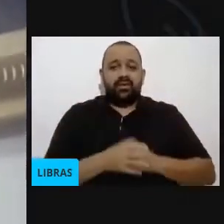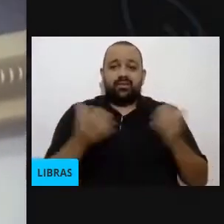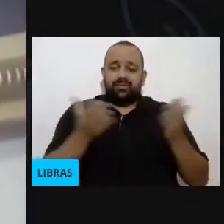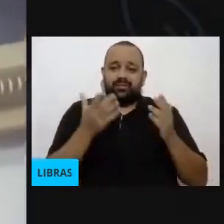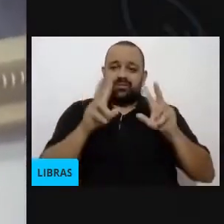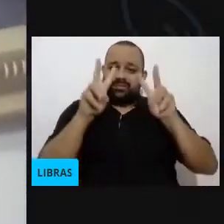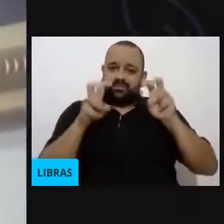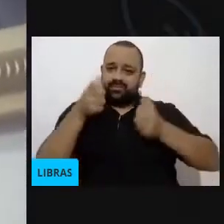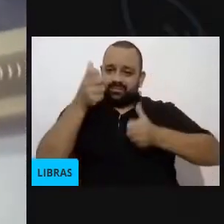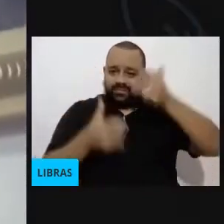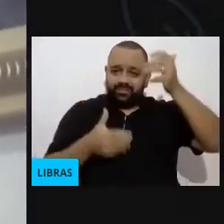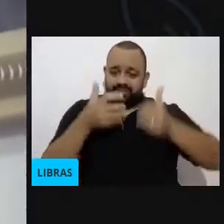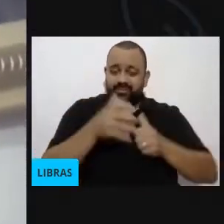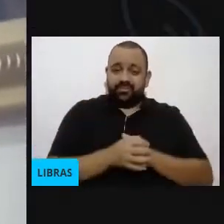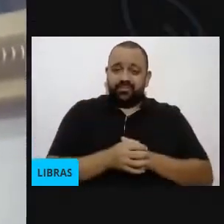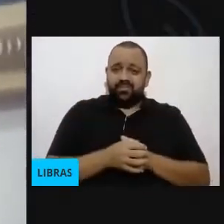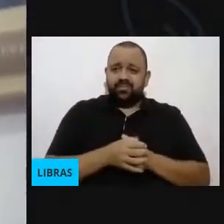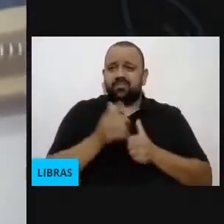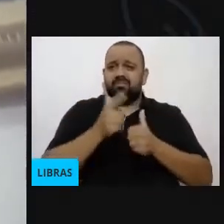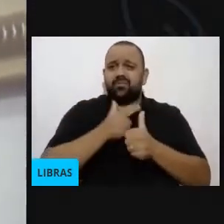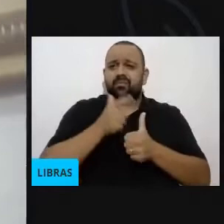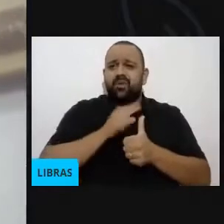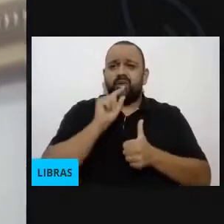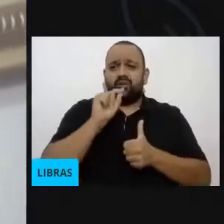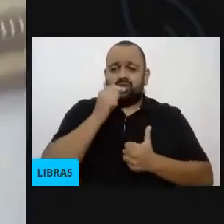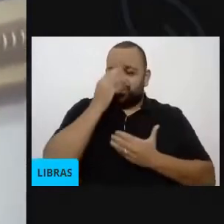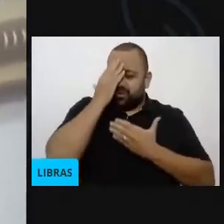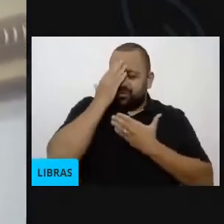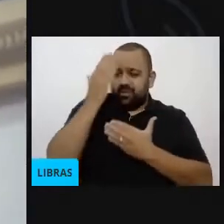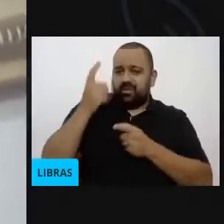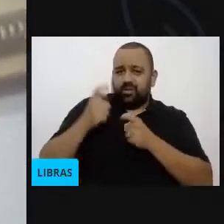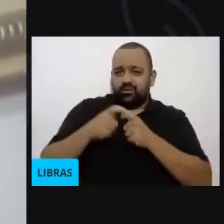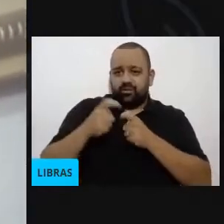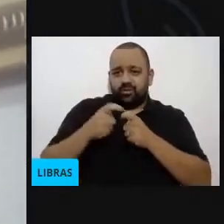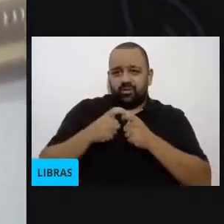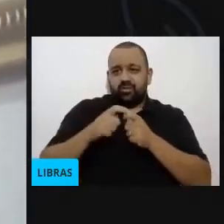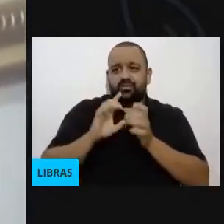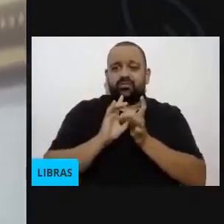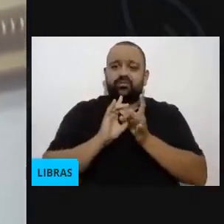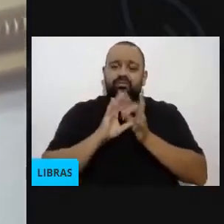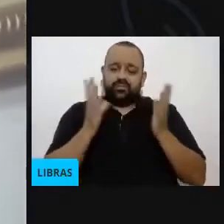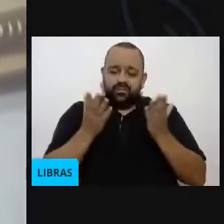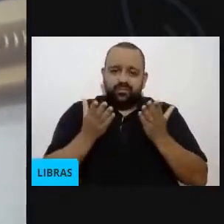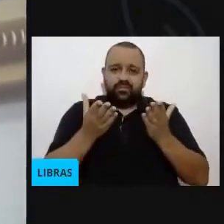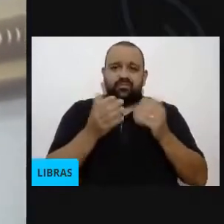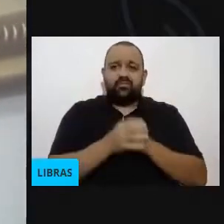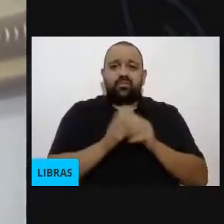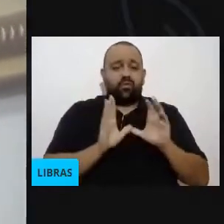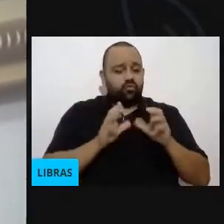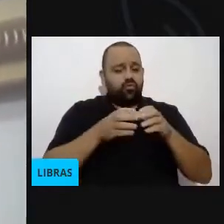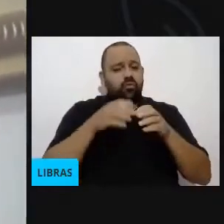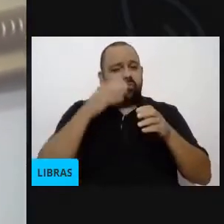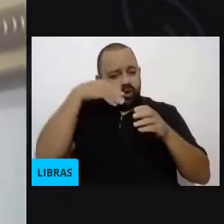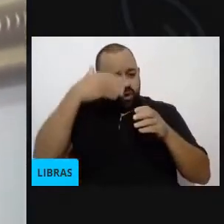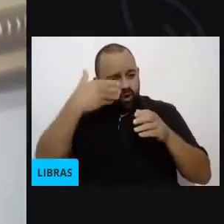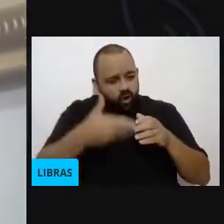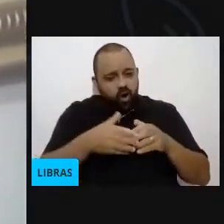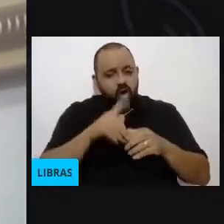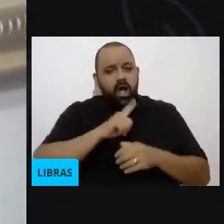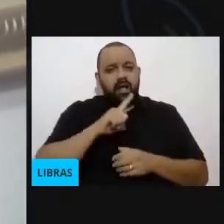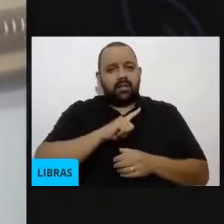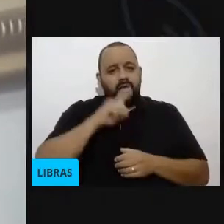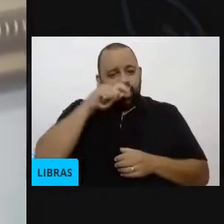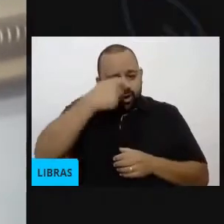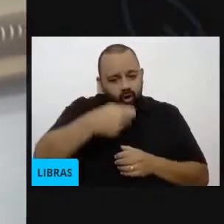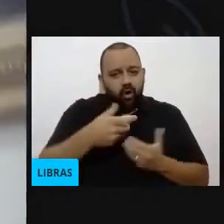Vamos, primeiramente, agradecer o doutor, né, a disponibilidade dele. Para o nosso grupo é uma honra, tá, ter essa